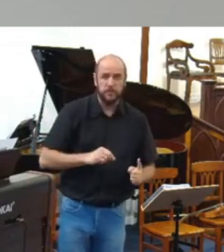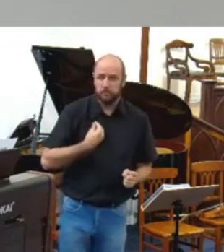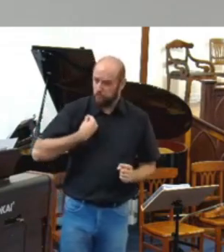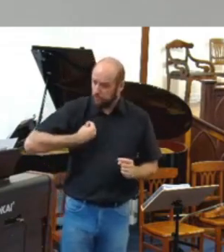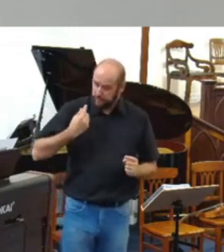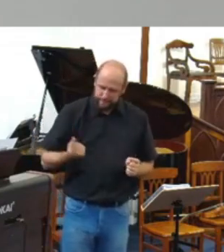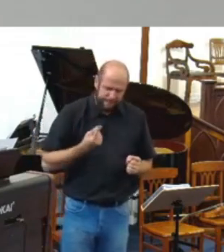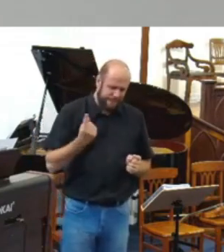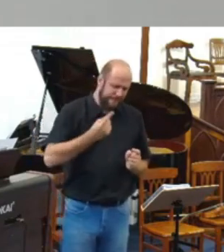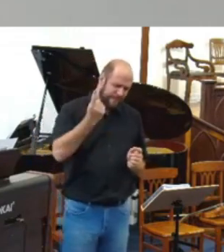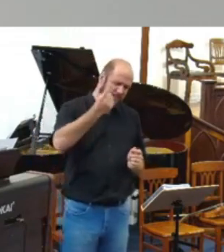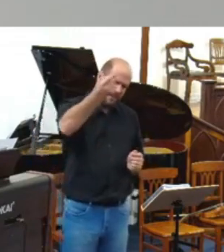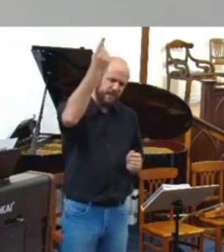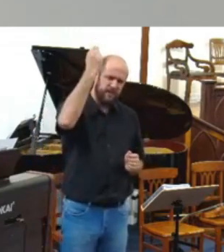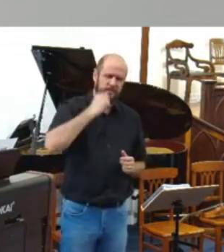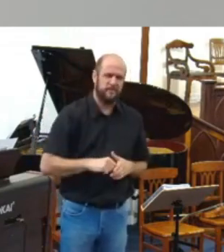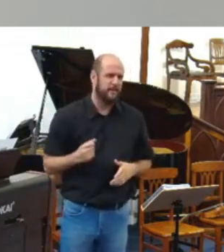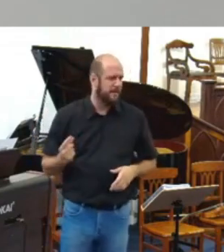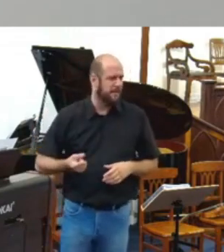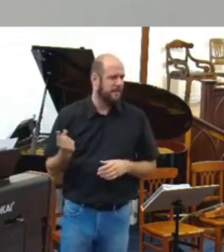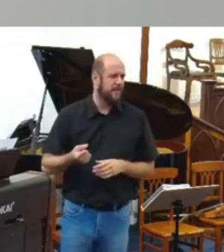eterno. Eterno.